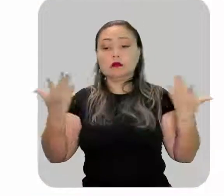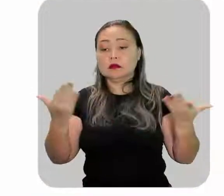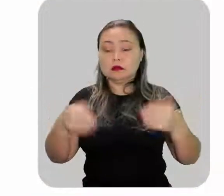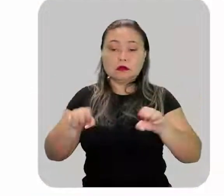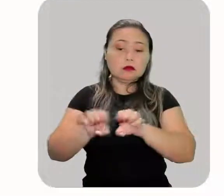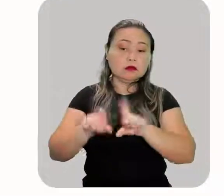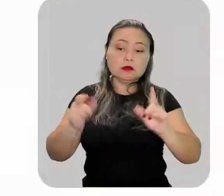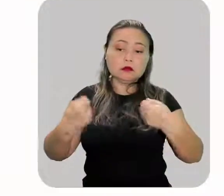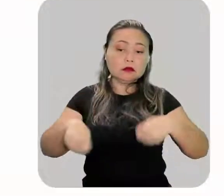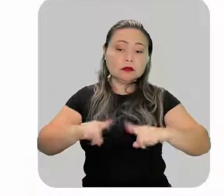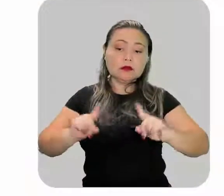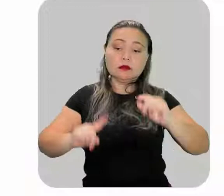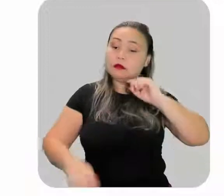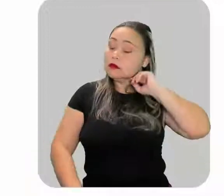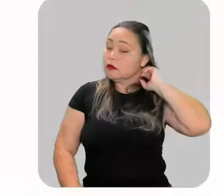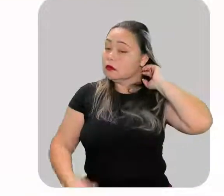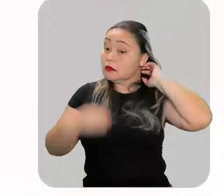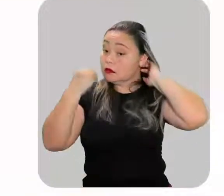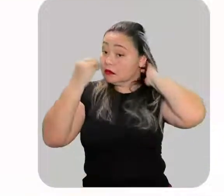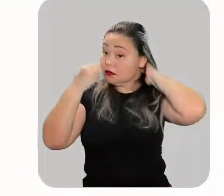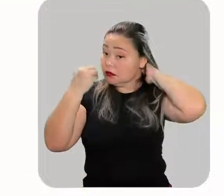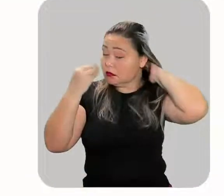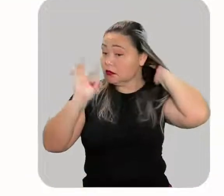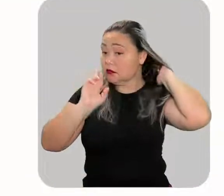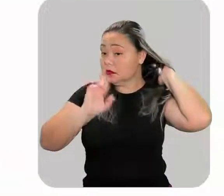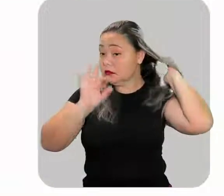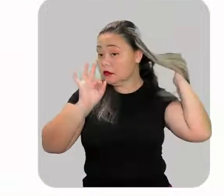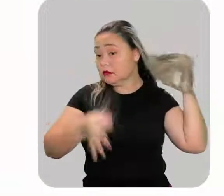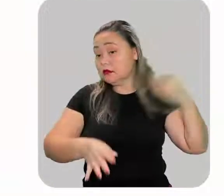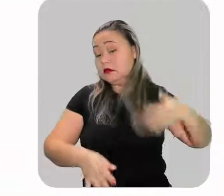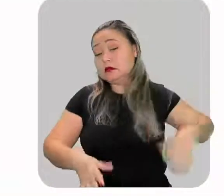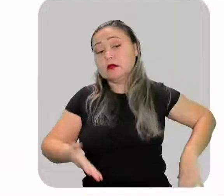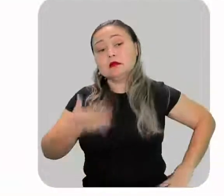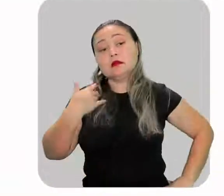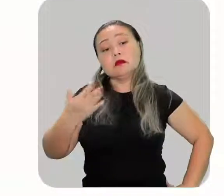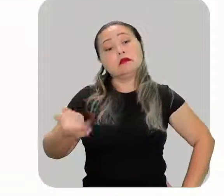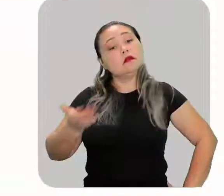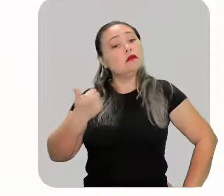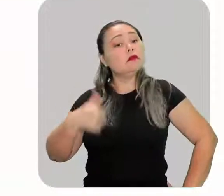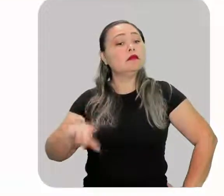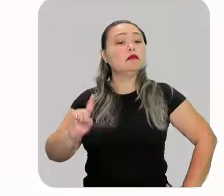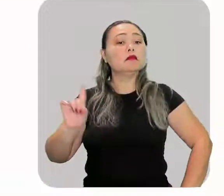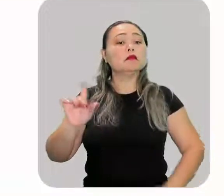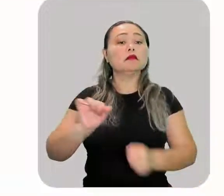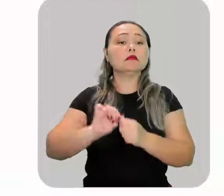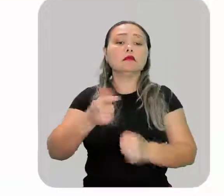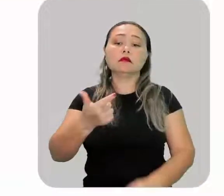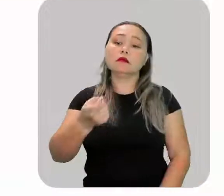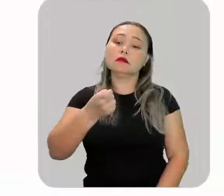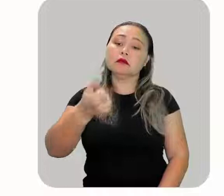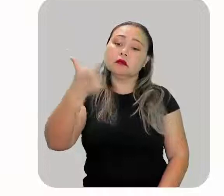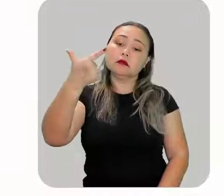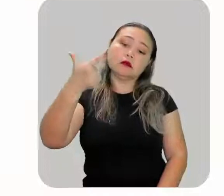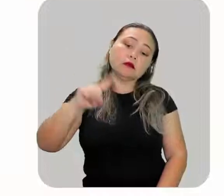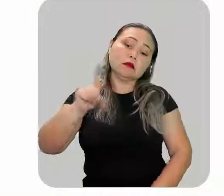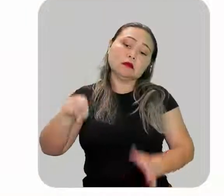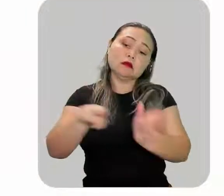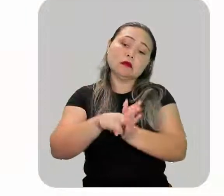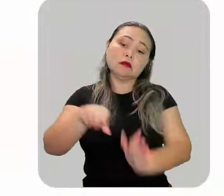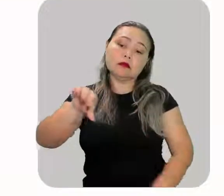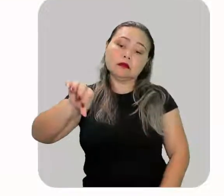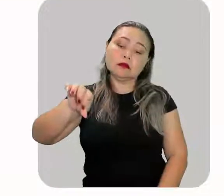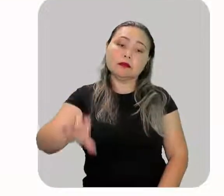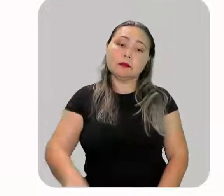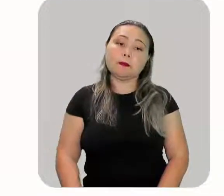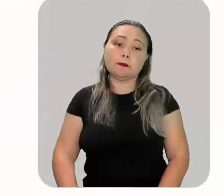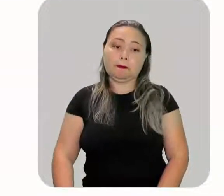equação. Vai experimentando que dá certo. Ao quadrado menos 9. Um número ao quadrado